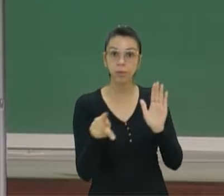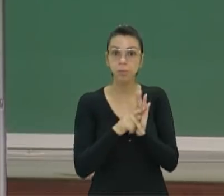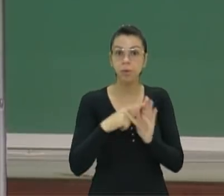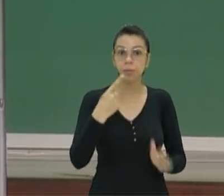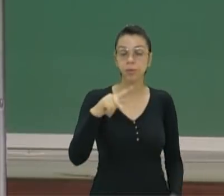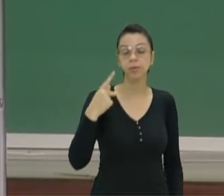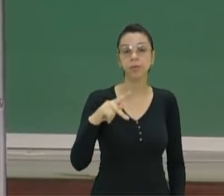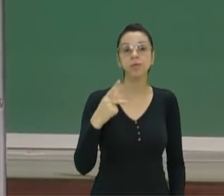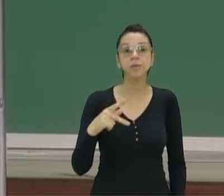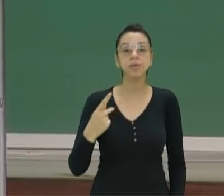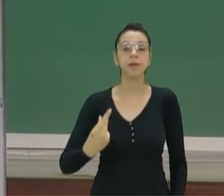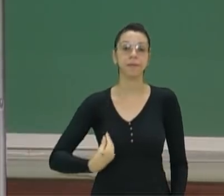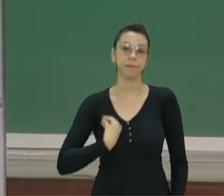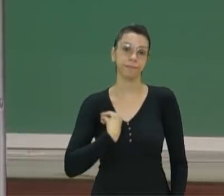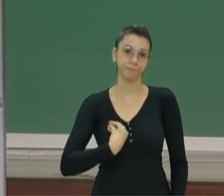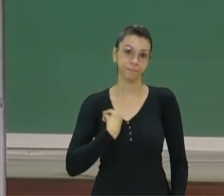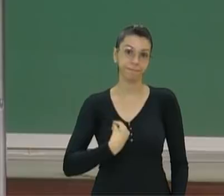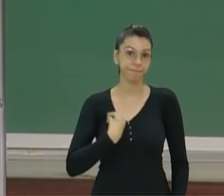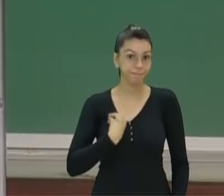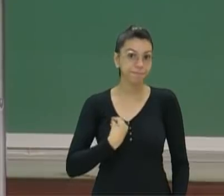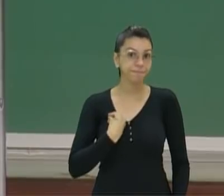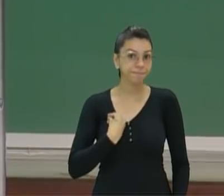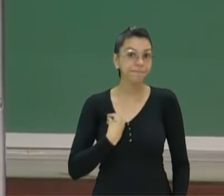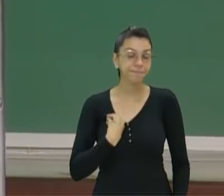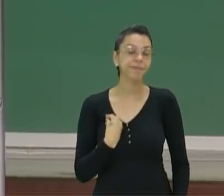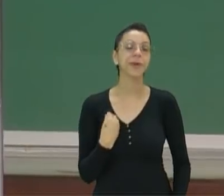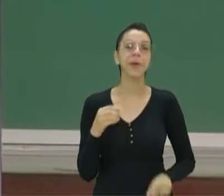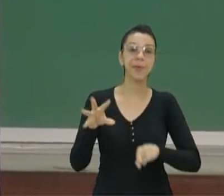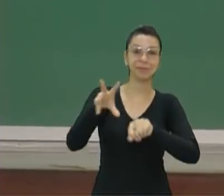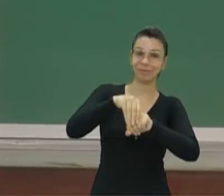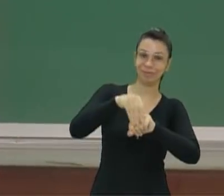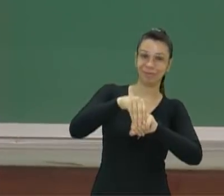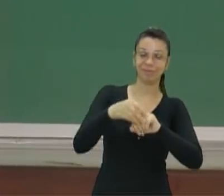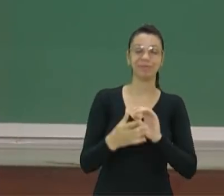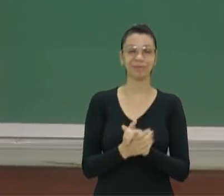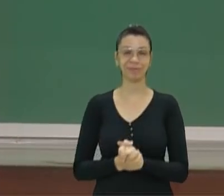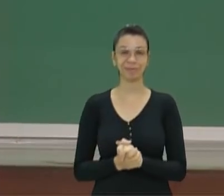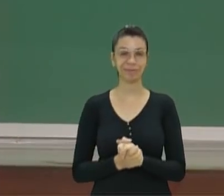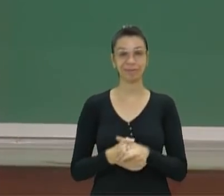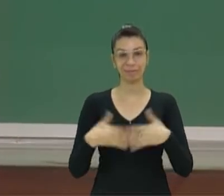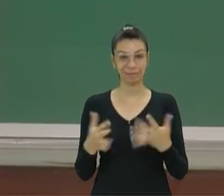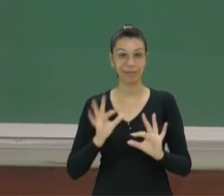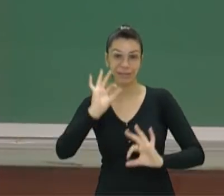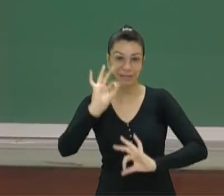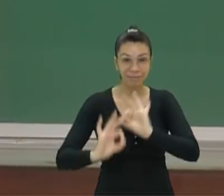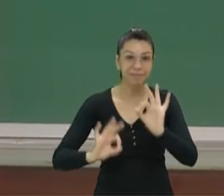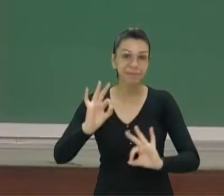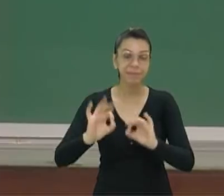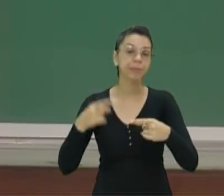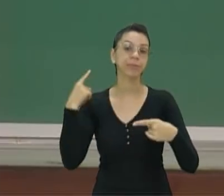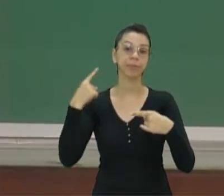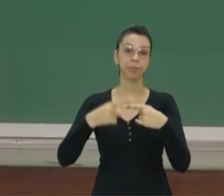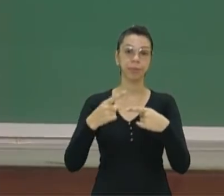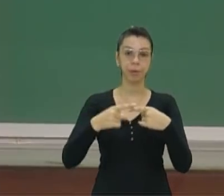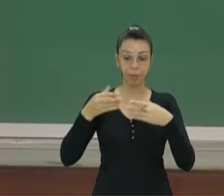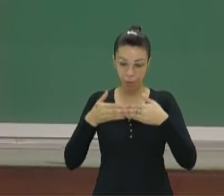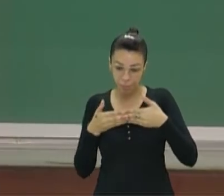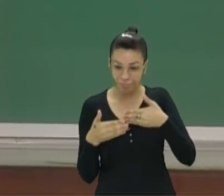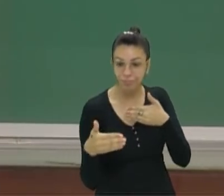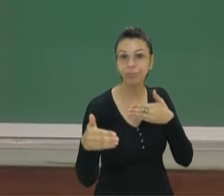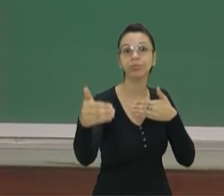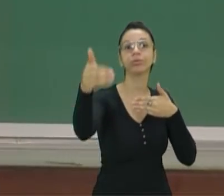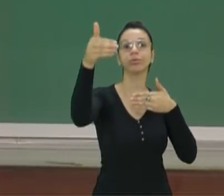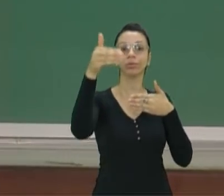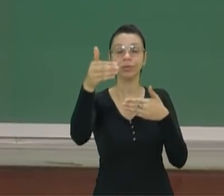do conhecimento, como diz o próprio nome da aula de hoje. Então, se prepare porque nesse percurso que vamos